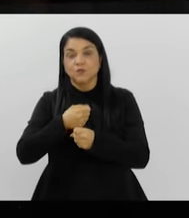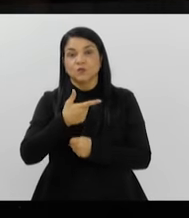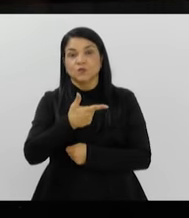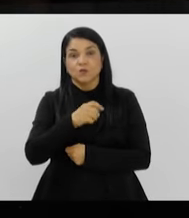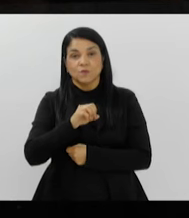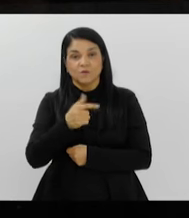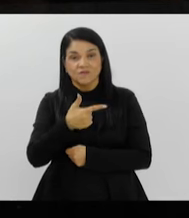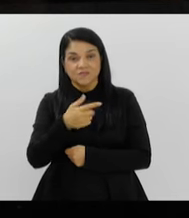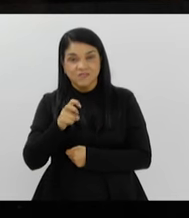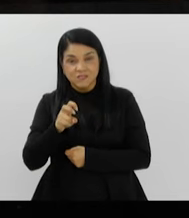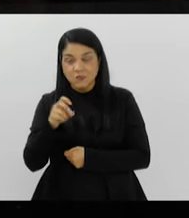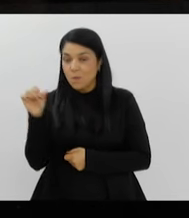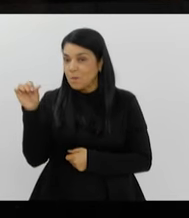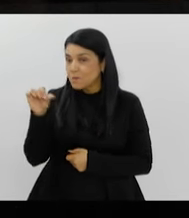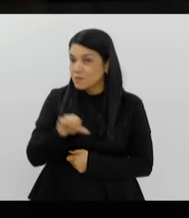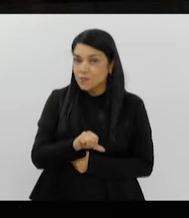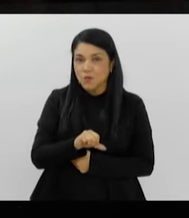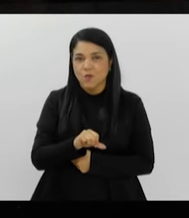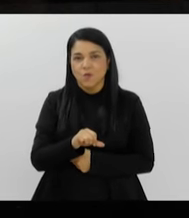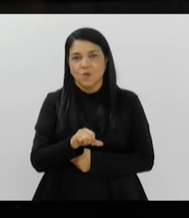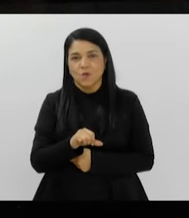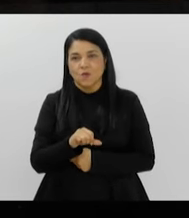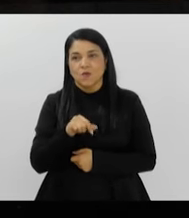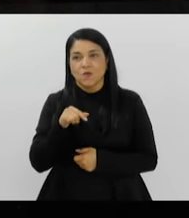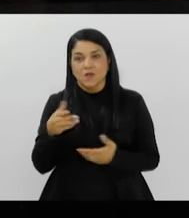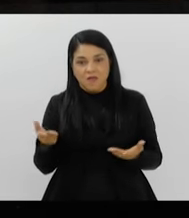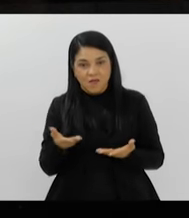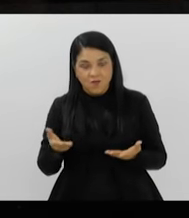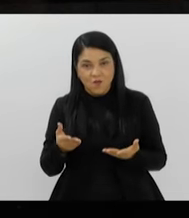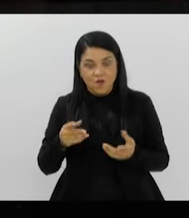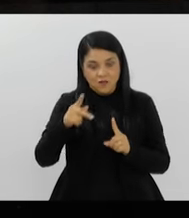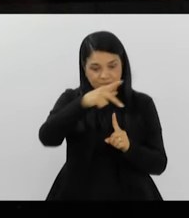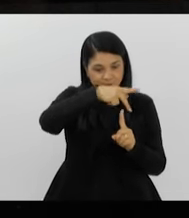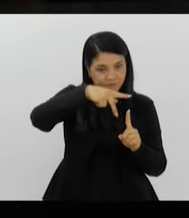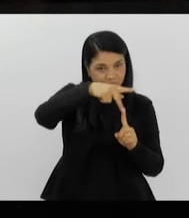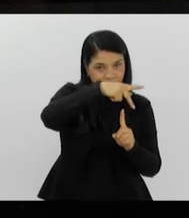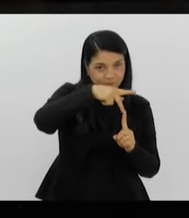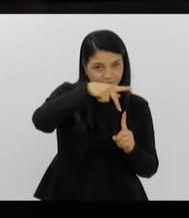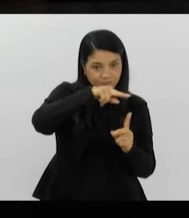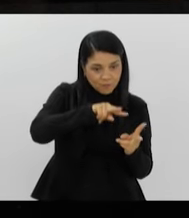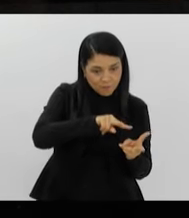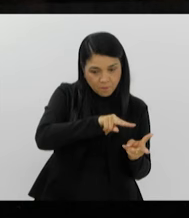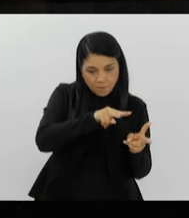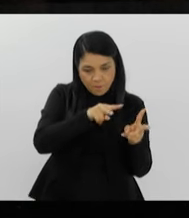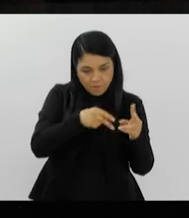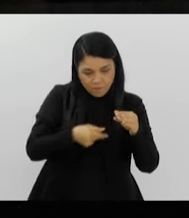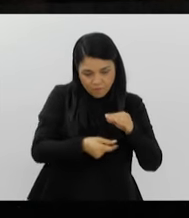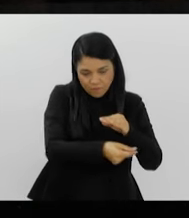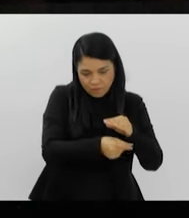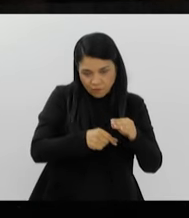ainda. Então, essa manobra do Rio Previdência deste ano,